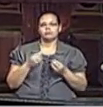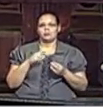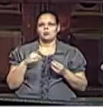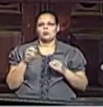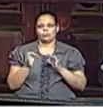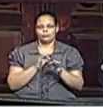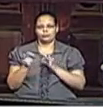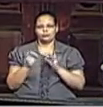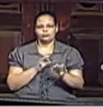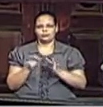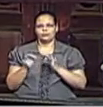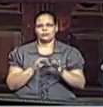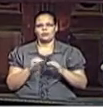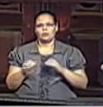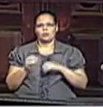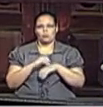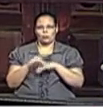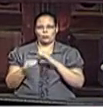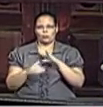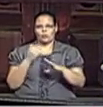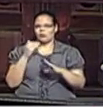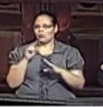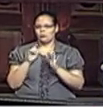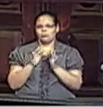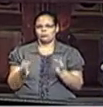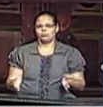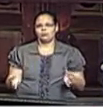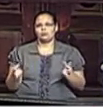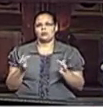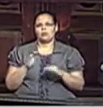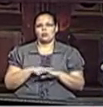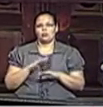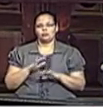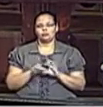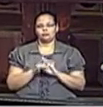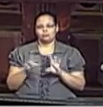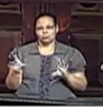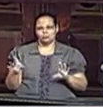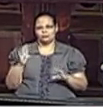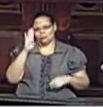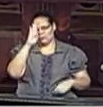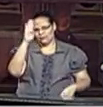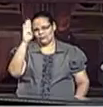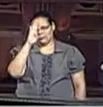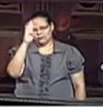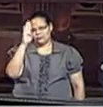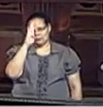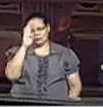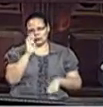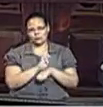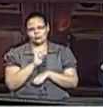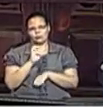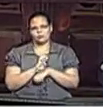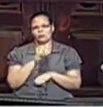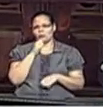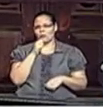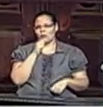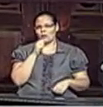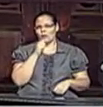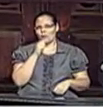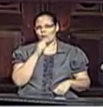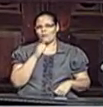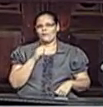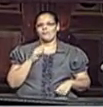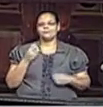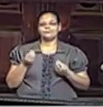um projeto para cá encaminhado que simplesmente autoriza a venda do principal ativo do Estado sem nenhuma